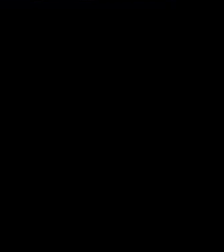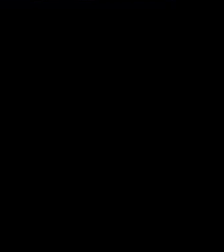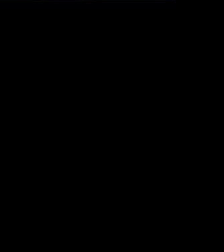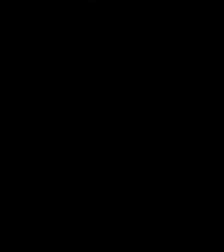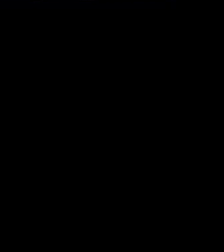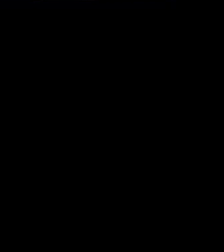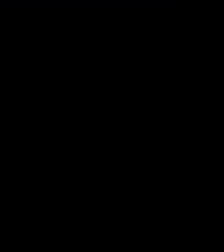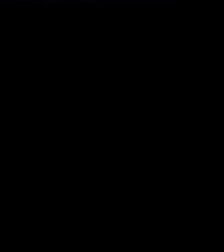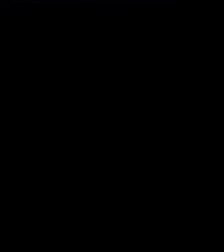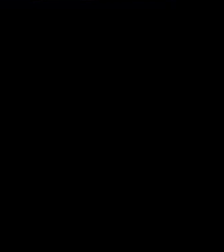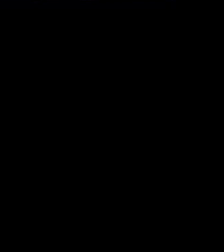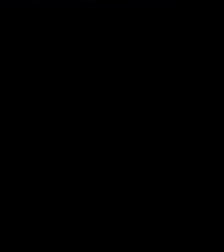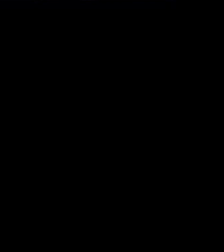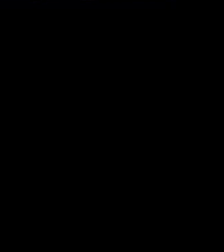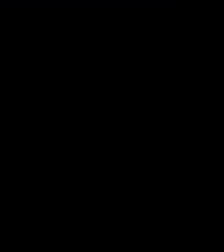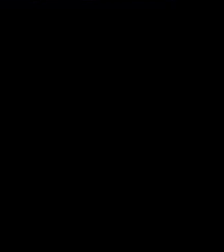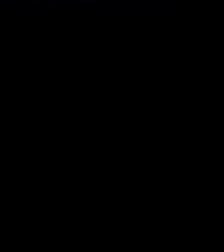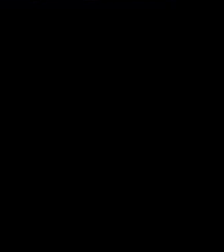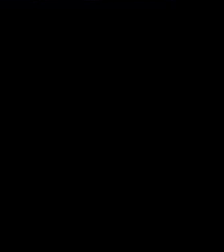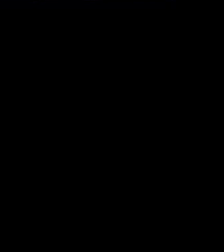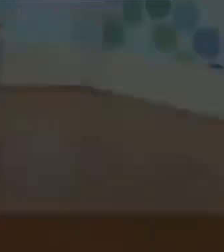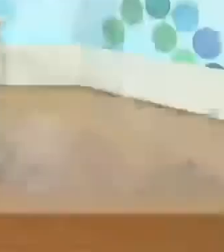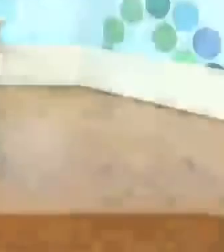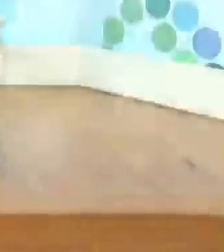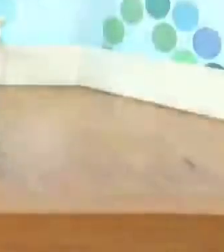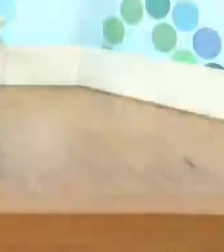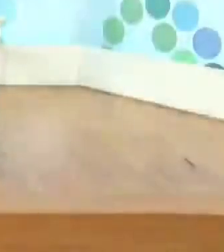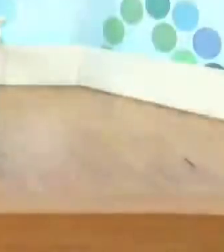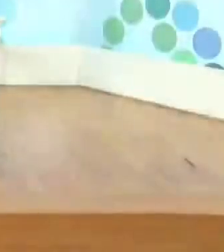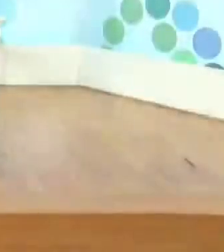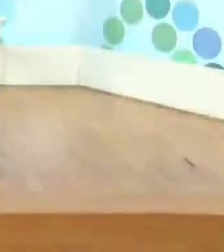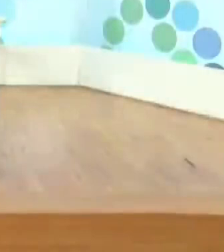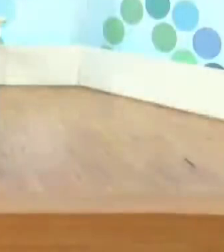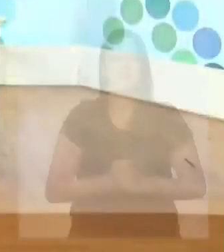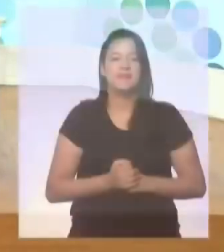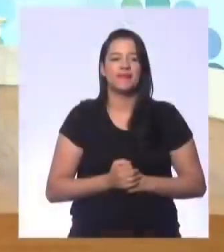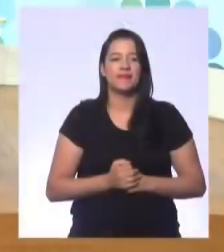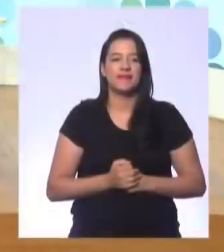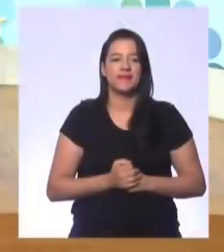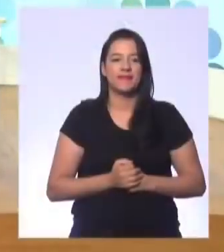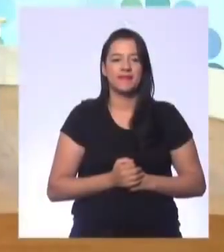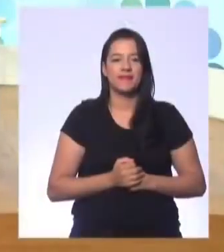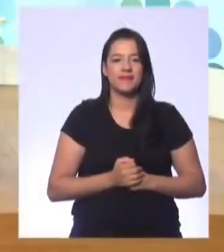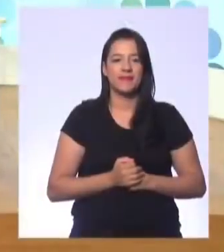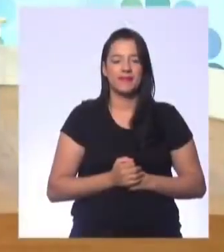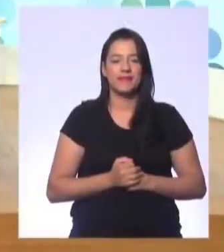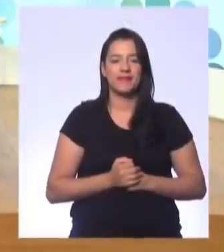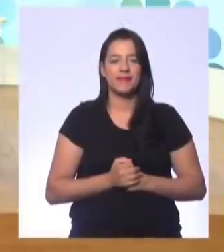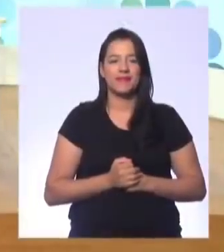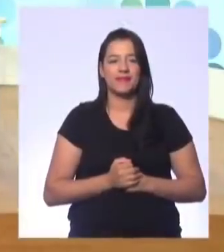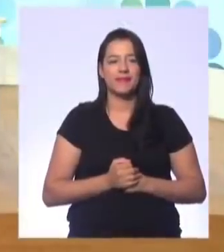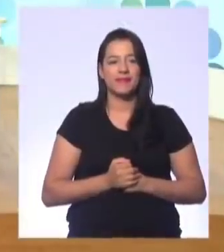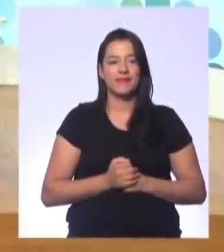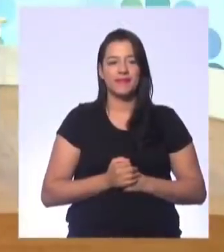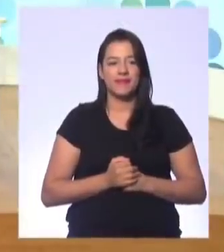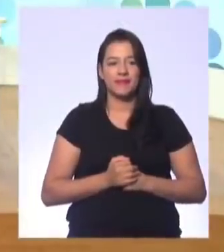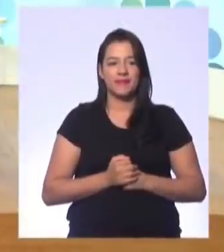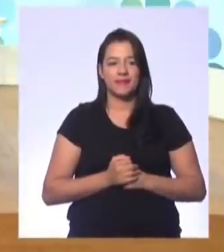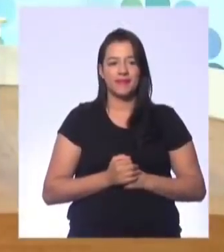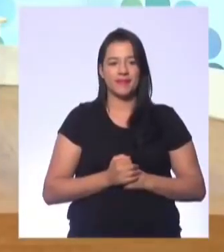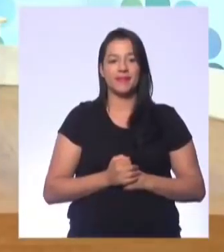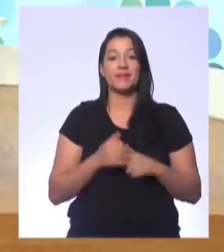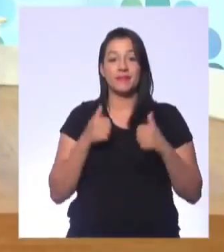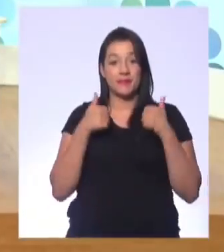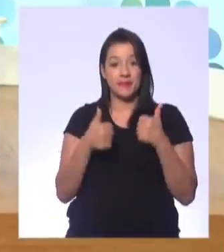viu professora Obrigado por sempre acompanhar aqui tchau tchau obrigado tchau então foi isso né a masha que legal